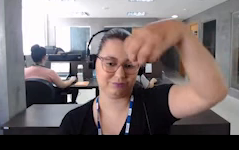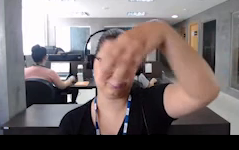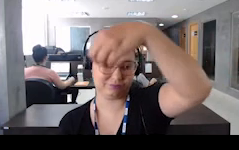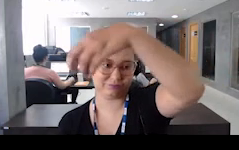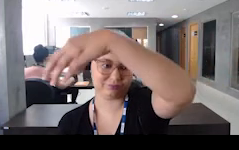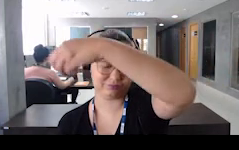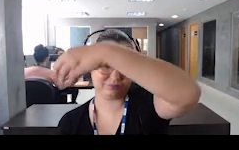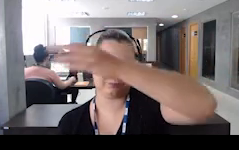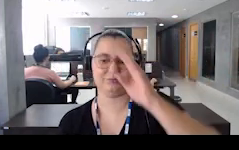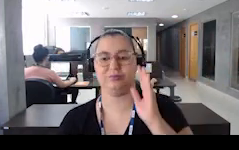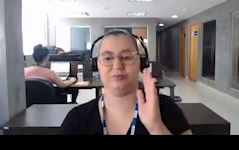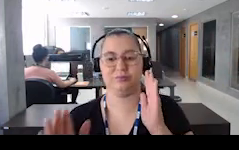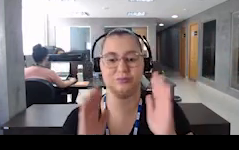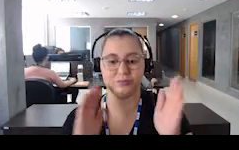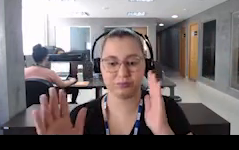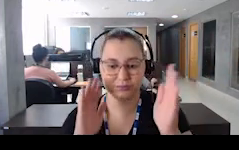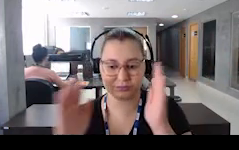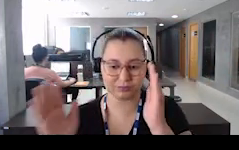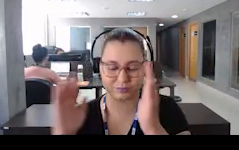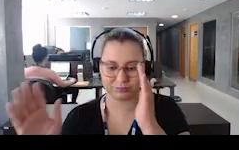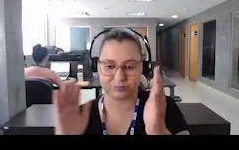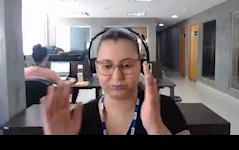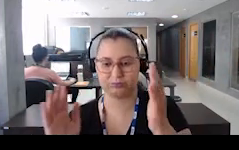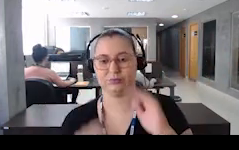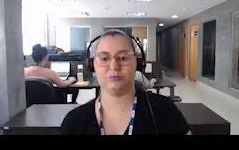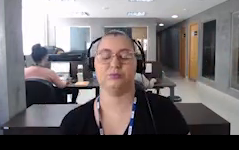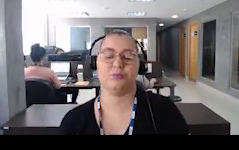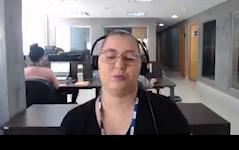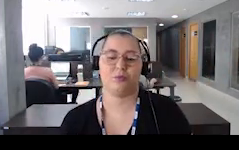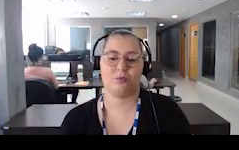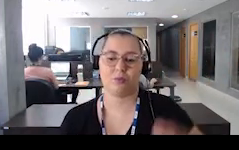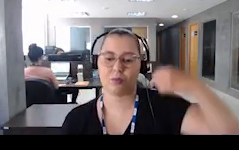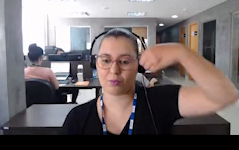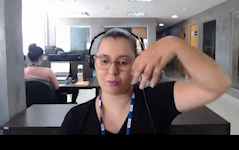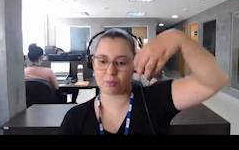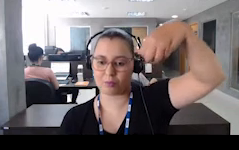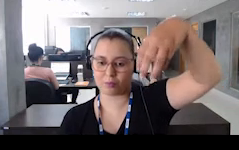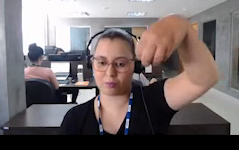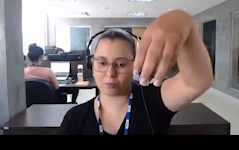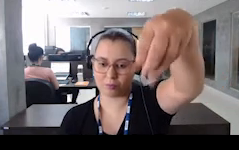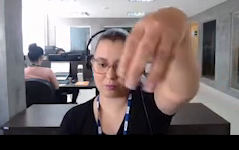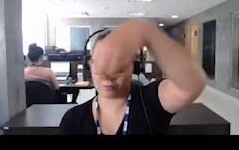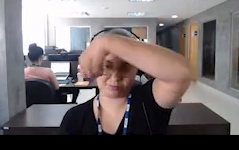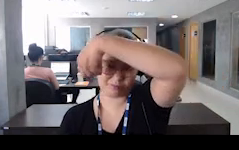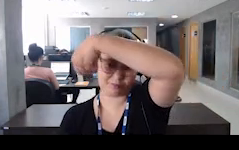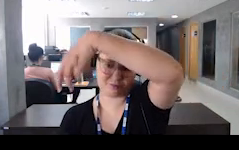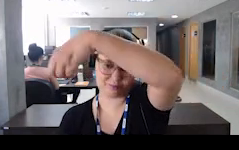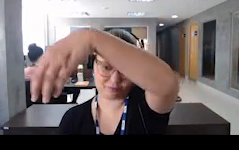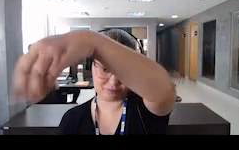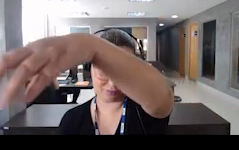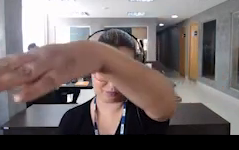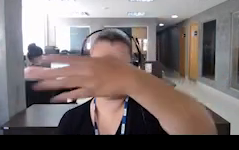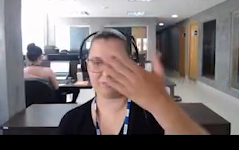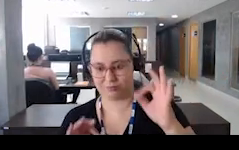né? Ligadas em paralelo, porque geralmente elas são ligadas em paralelo, né? A corrente total aqui que a gente tem, a gente